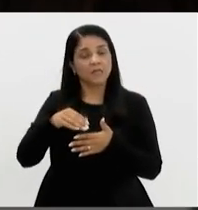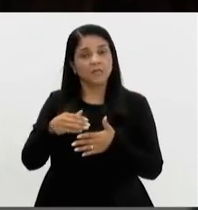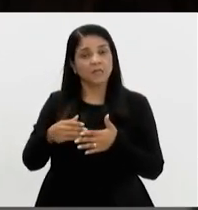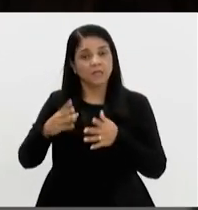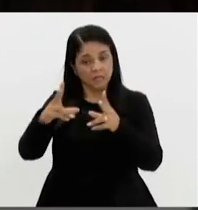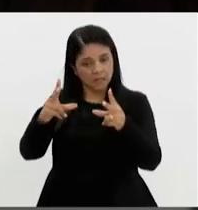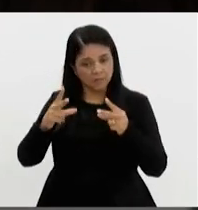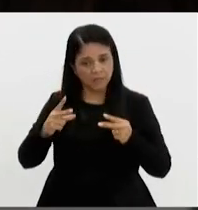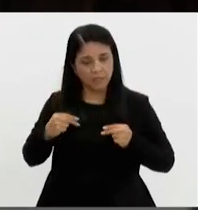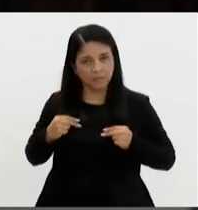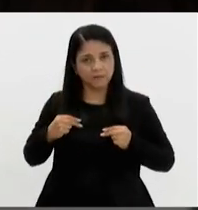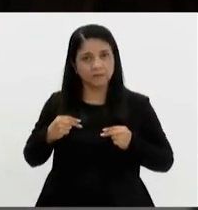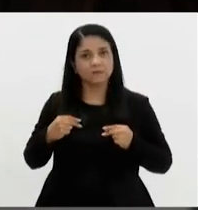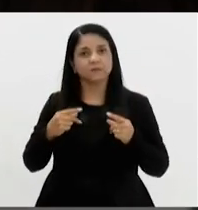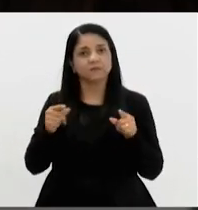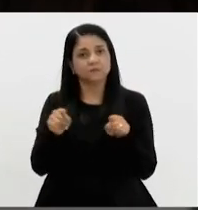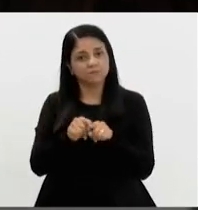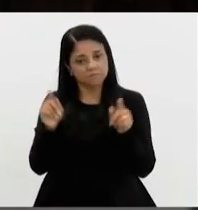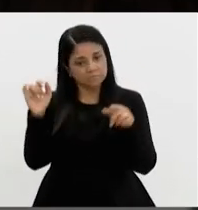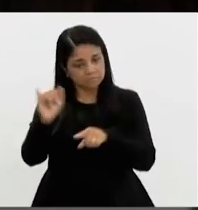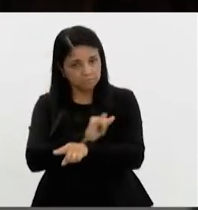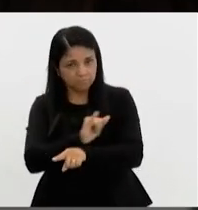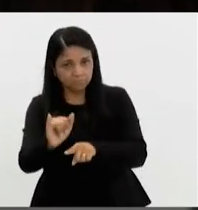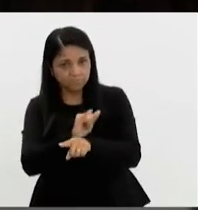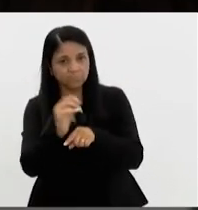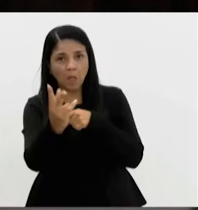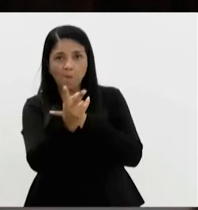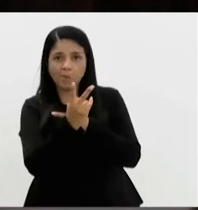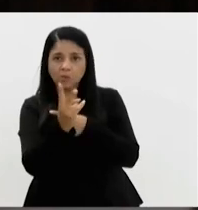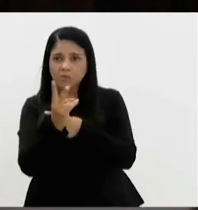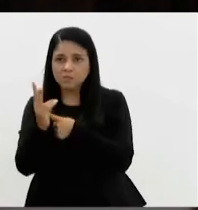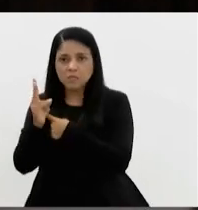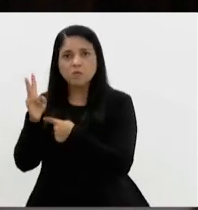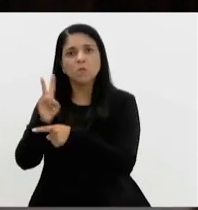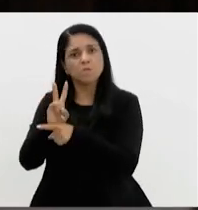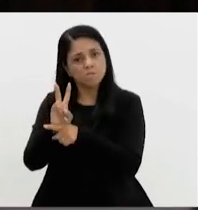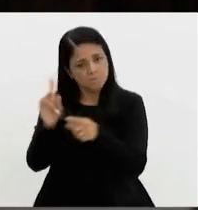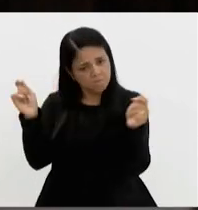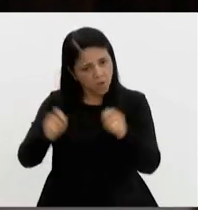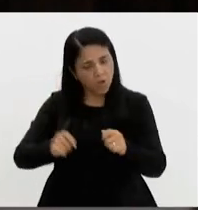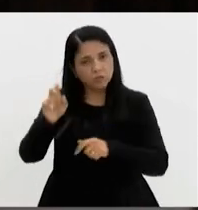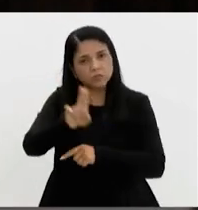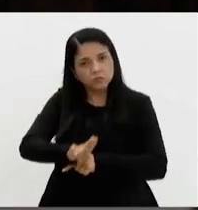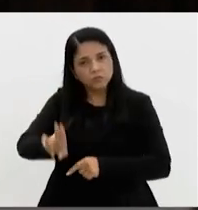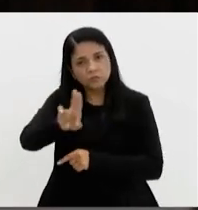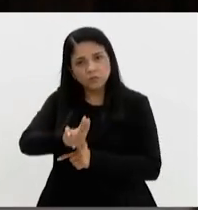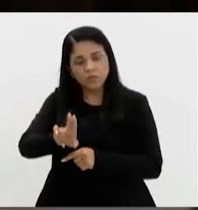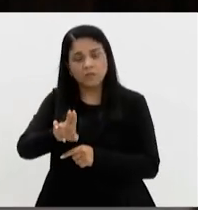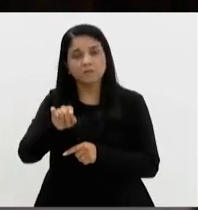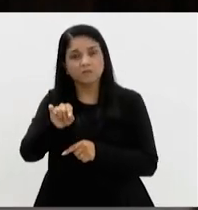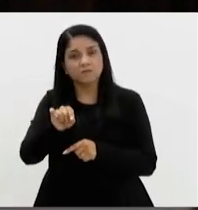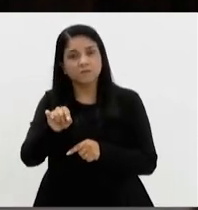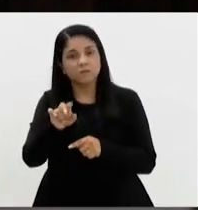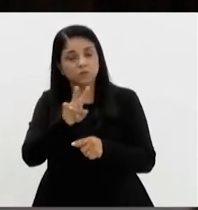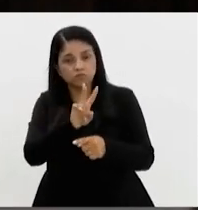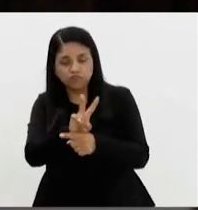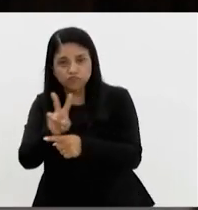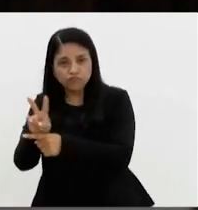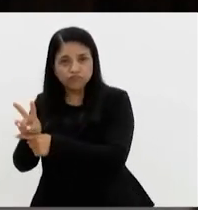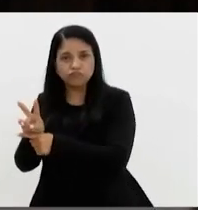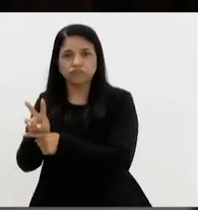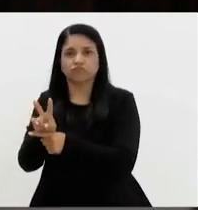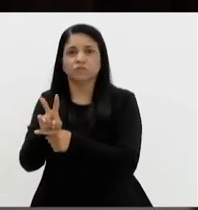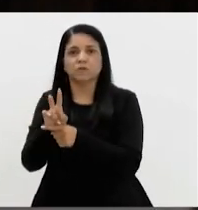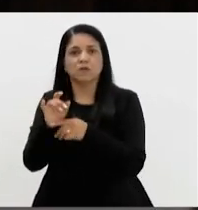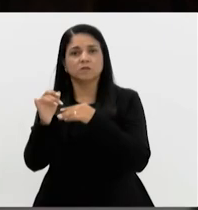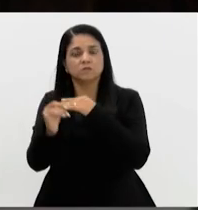instrumentos que sejam utilizados para sua proteção sobretudo por se você não guarnecer as instituições democráticas